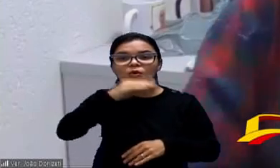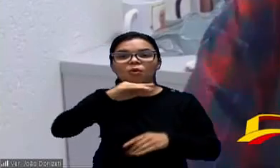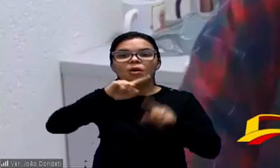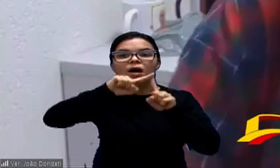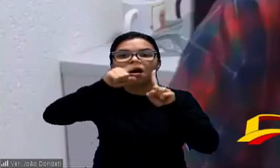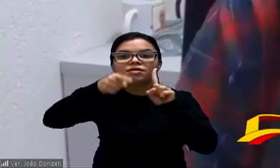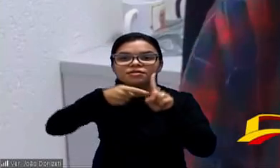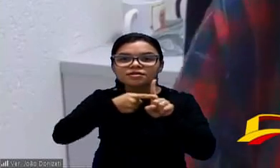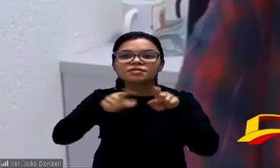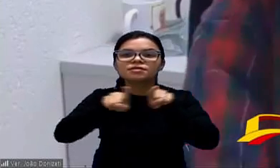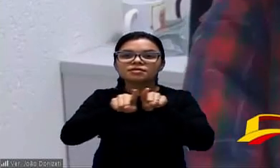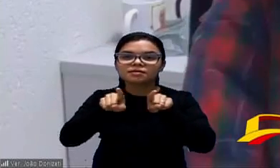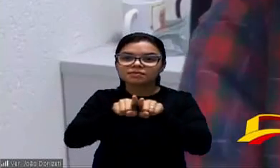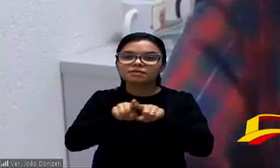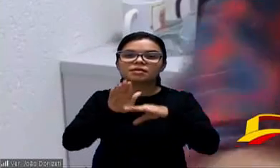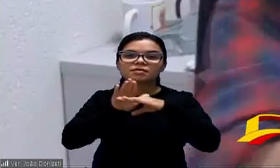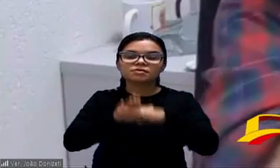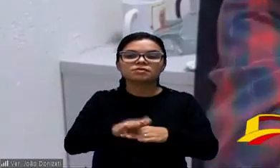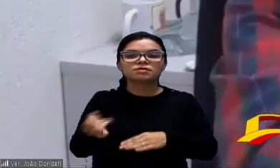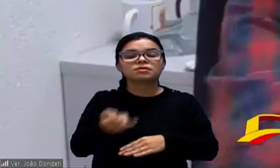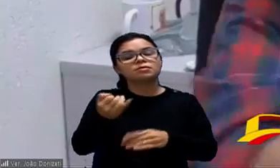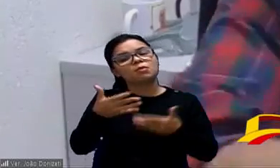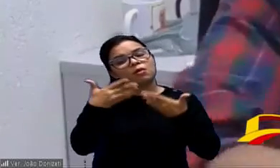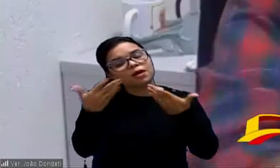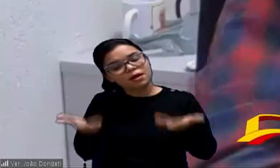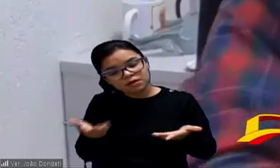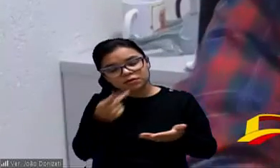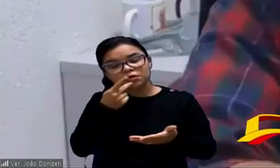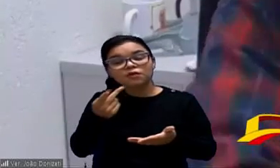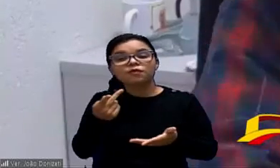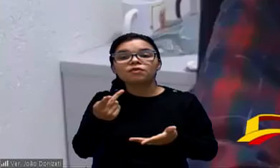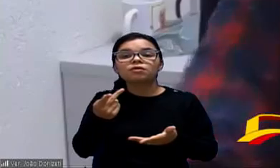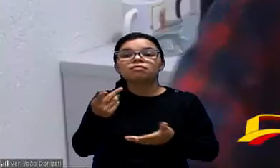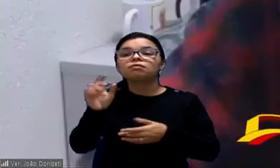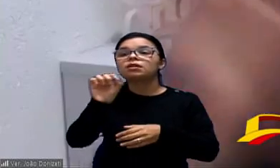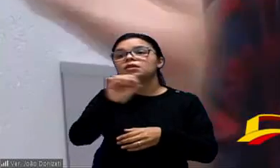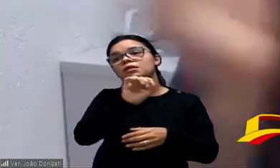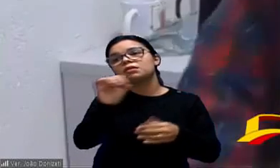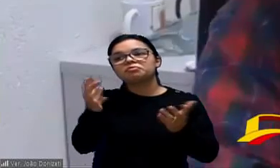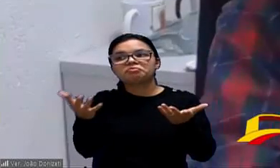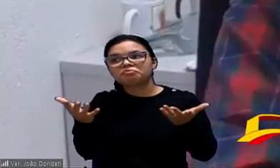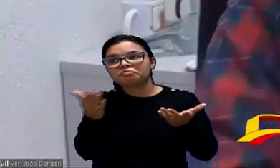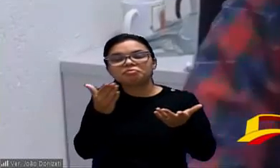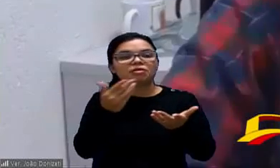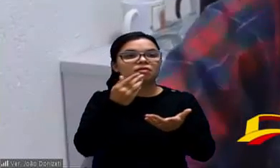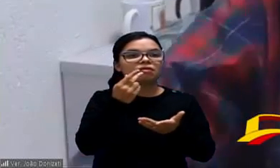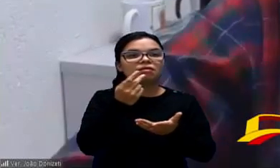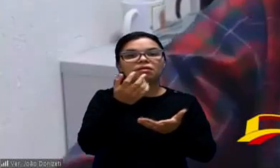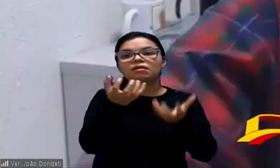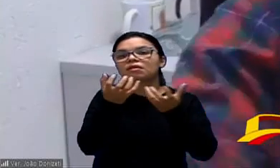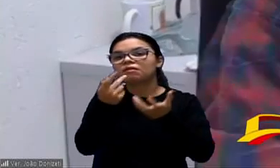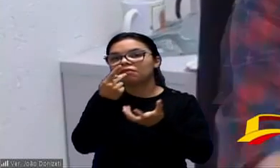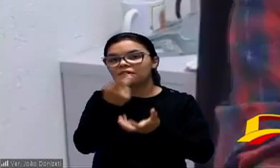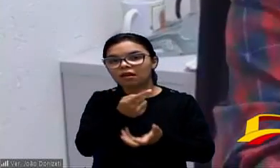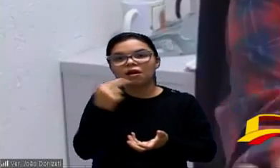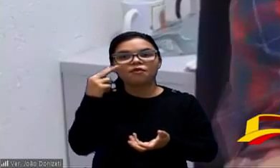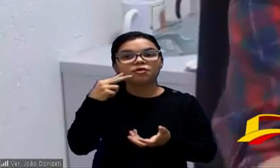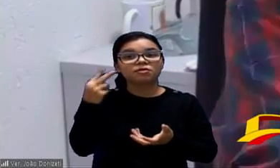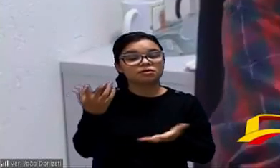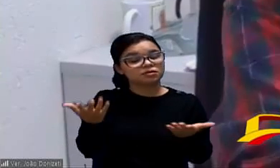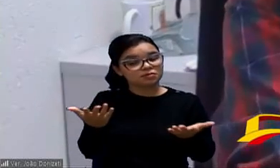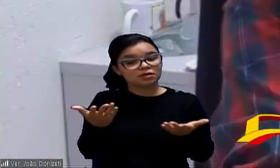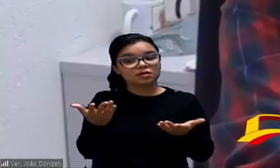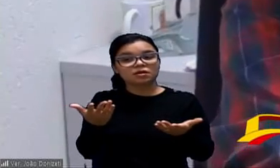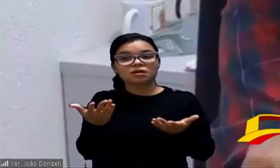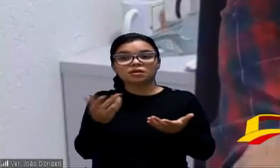Então, basicamente era isso. Eu queria ouvir dos outros vereadores, se tiver a oportunidade de falar. As minhas colocações básicas eram essas e eu